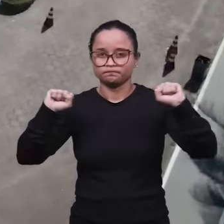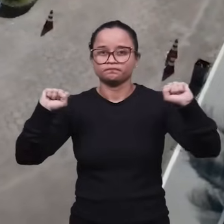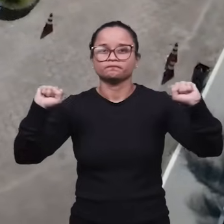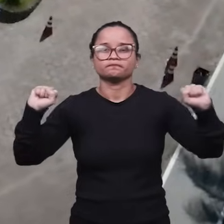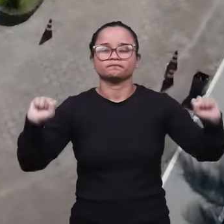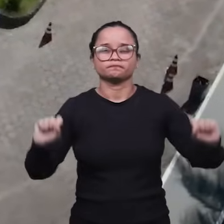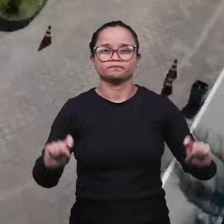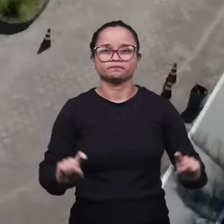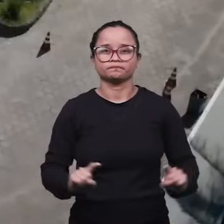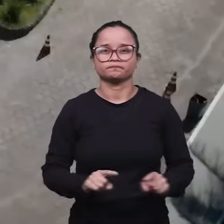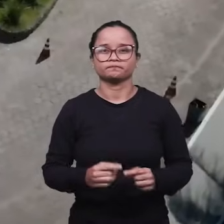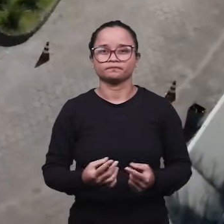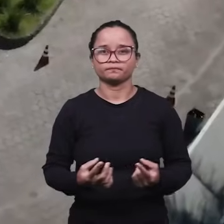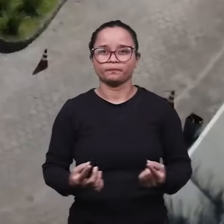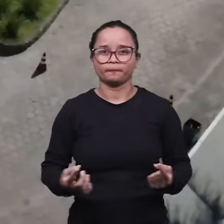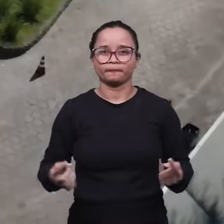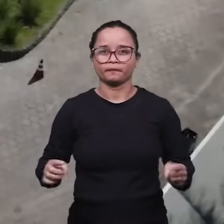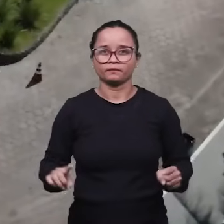libertação